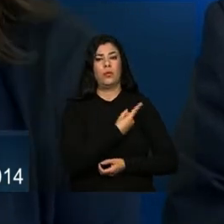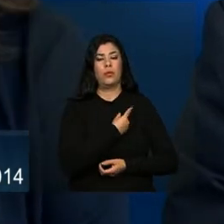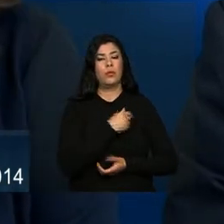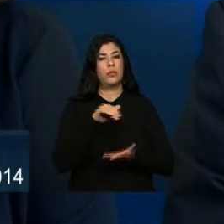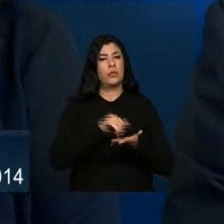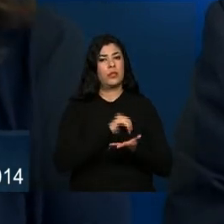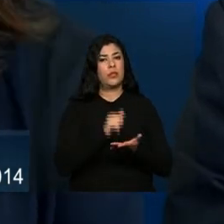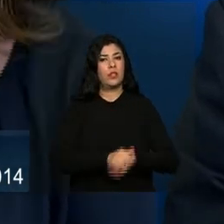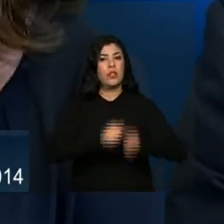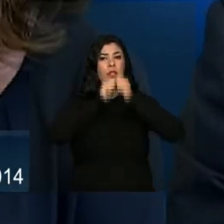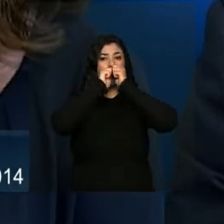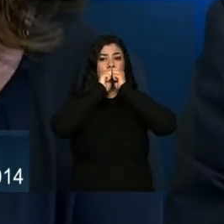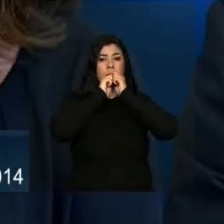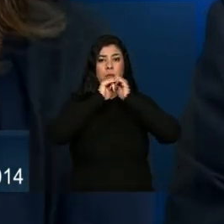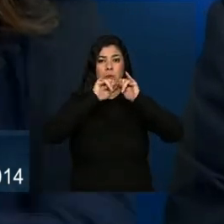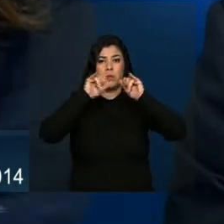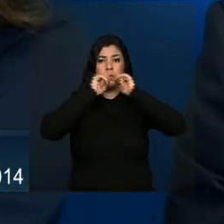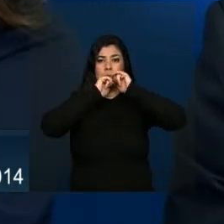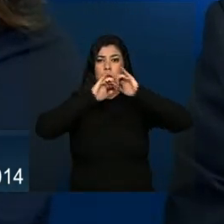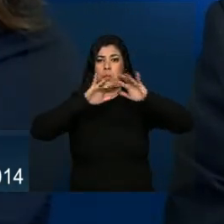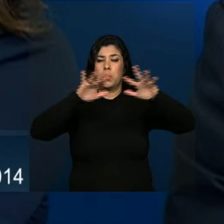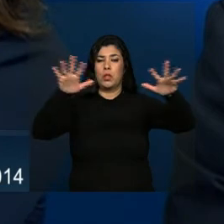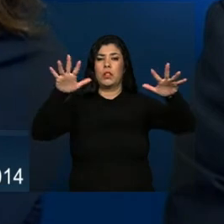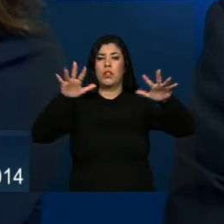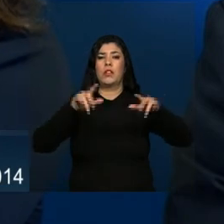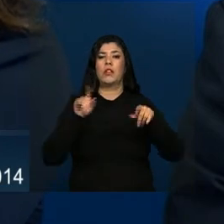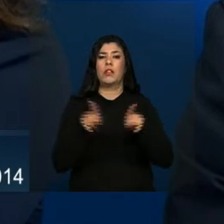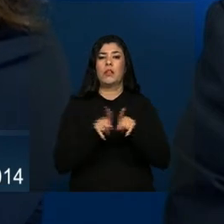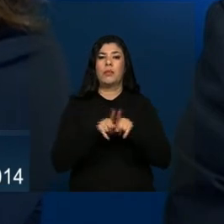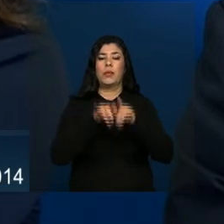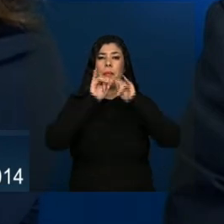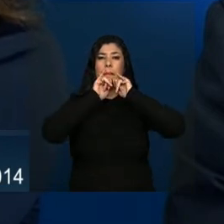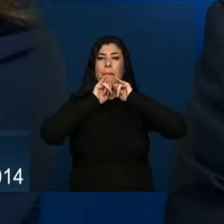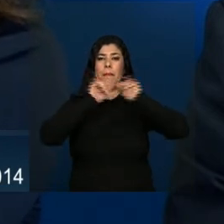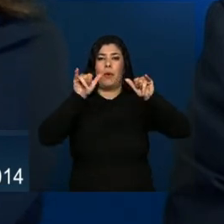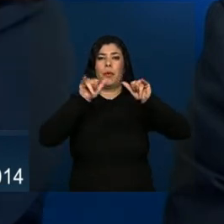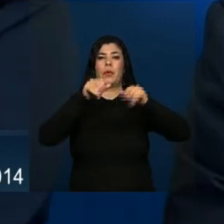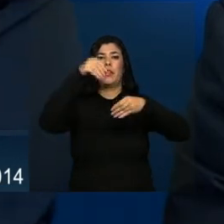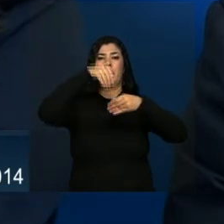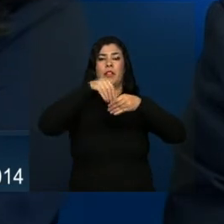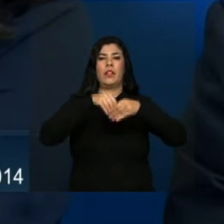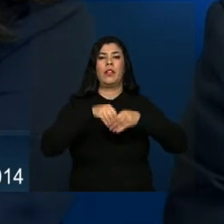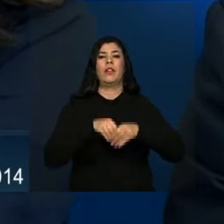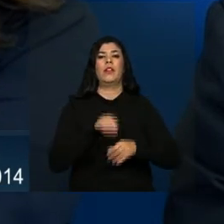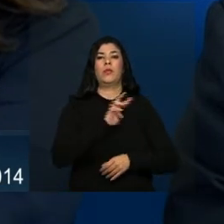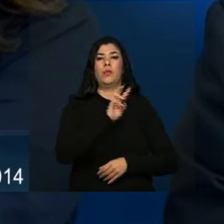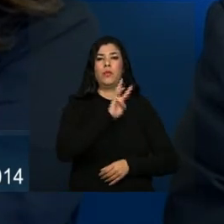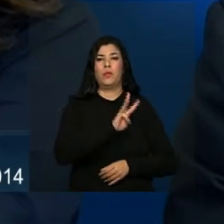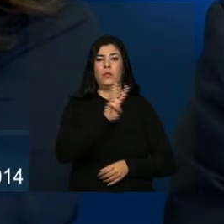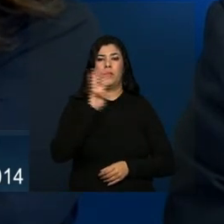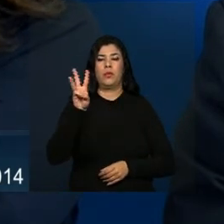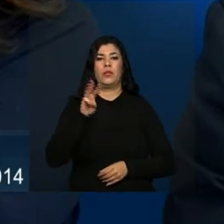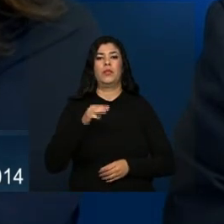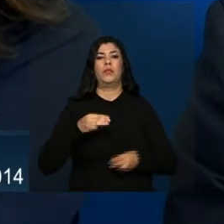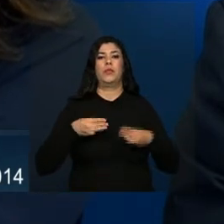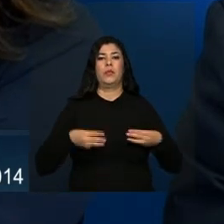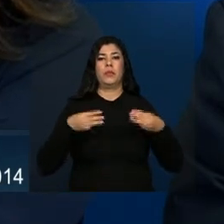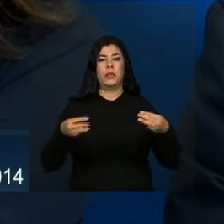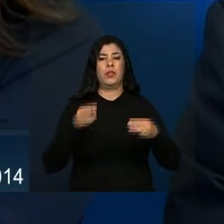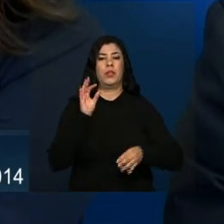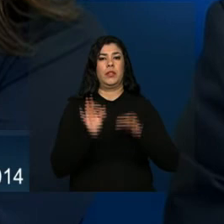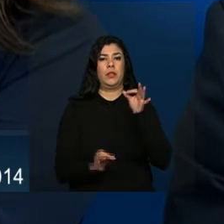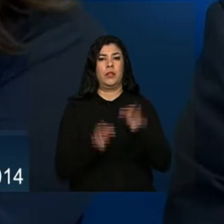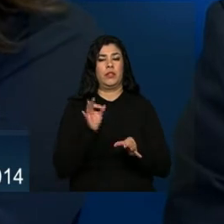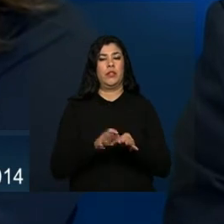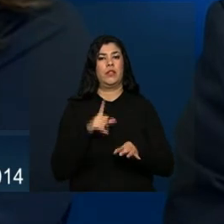desses indicadores nós vamos publicar na página do Ministério da Justiça e depois todo mundo tem acesso a um relatório